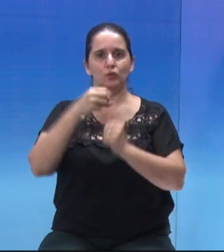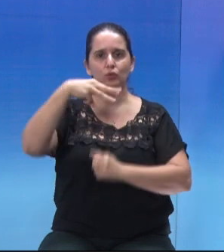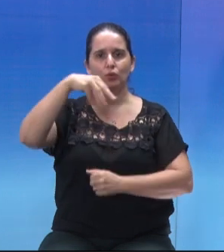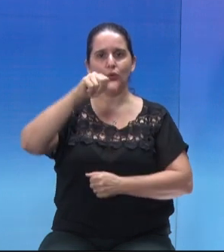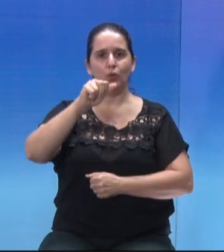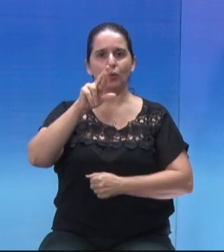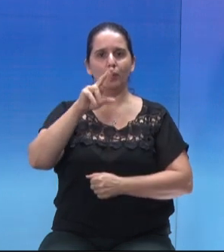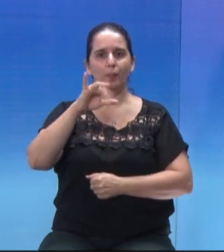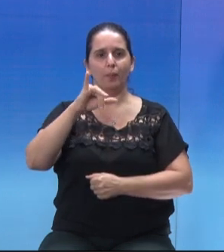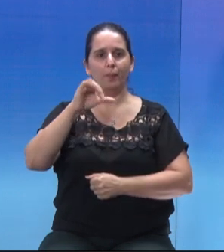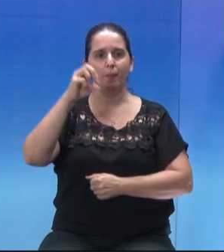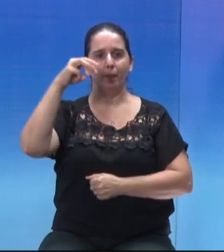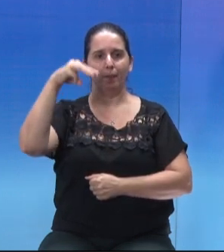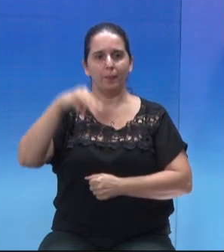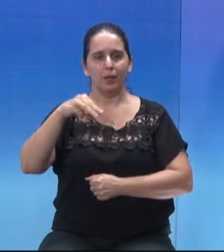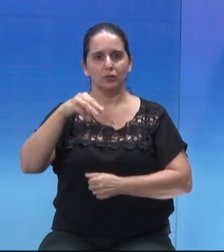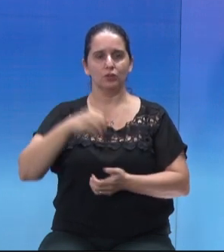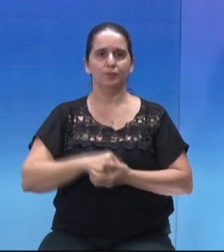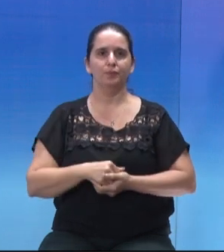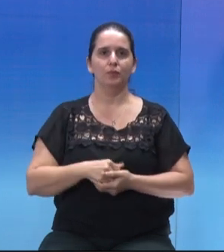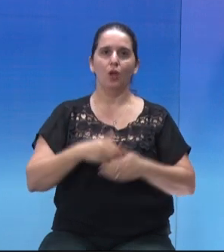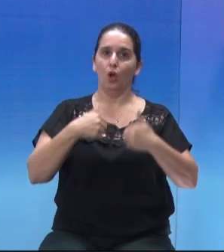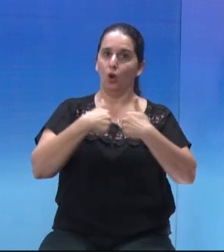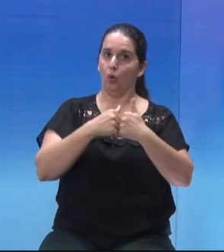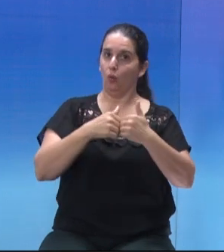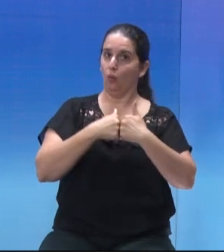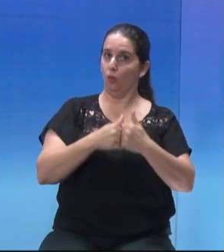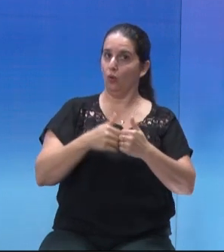King. O veículo alcançou o estatuto de obra